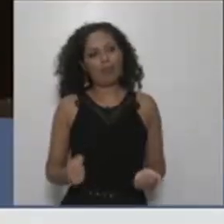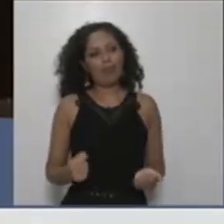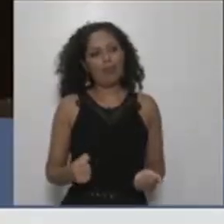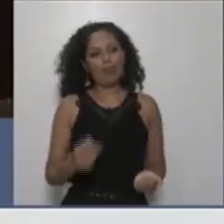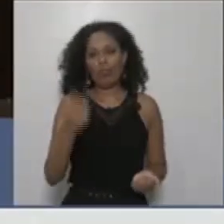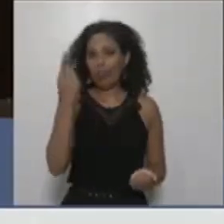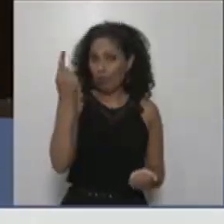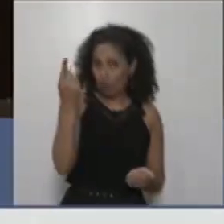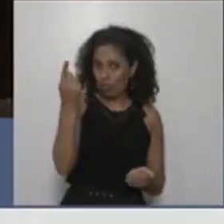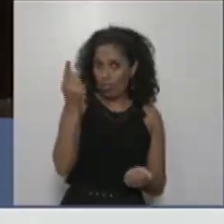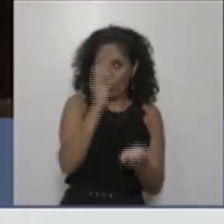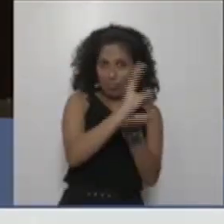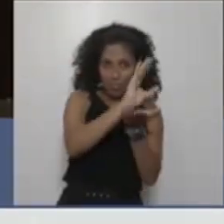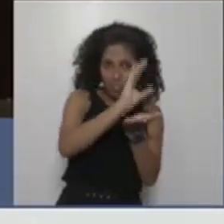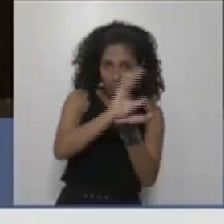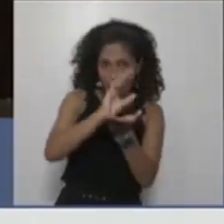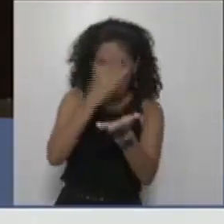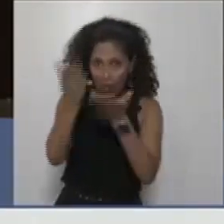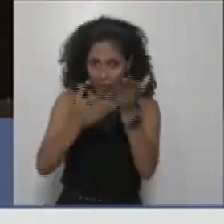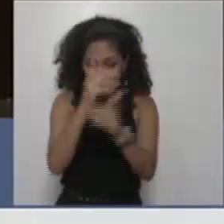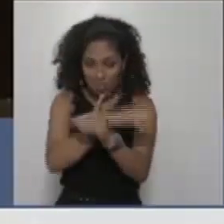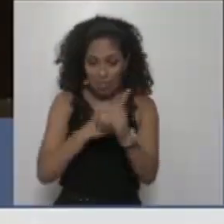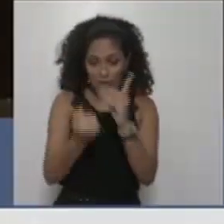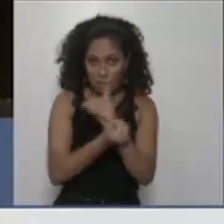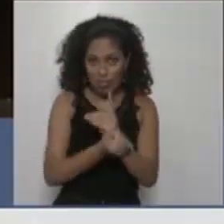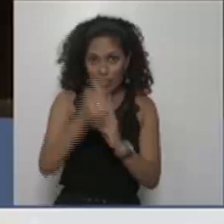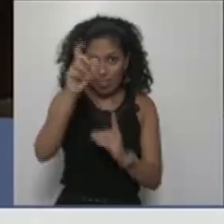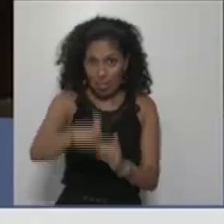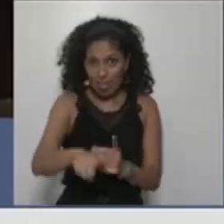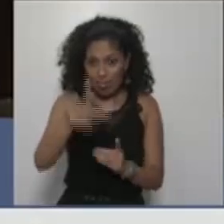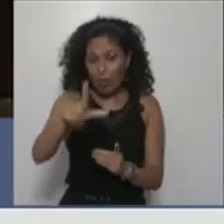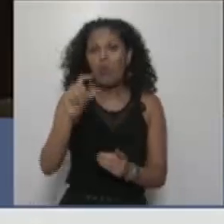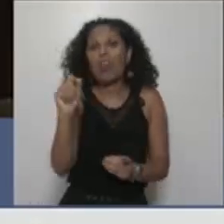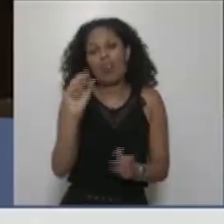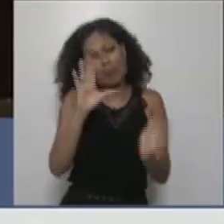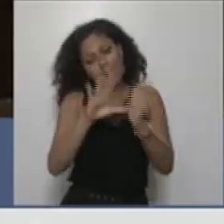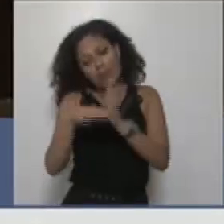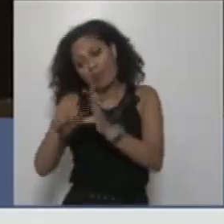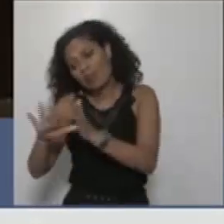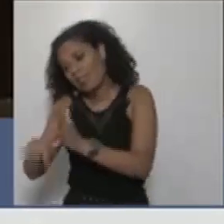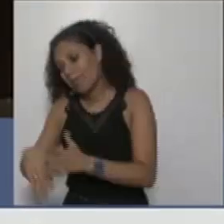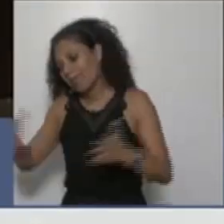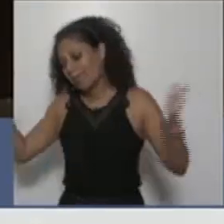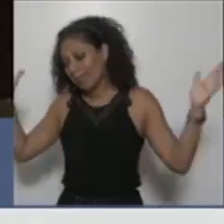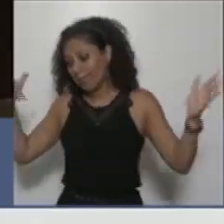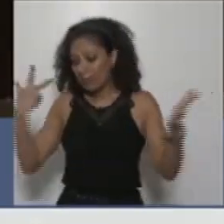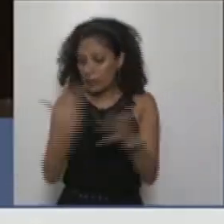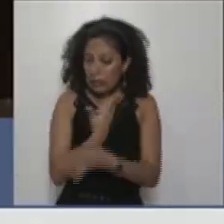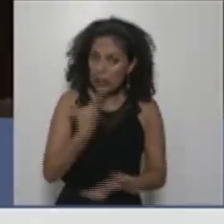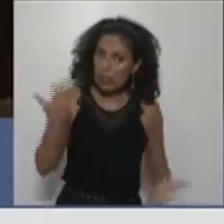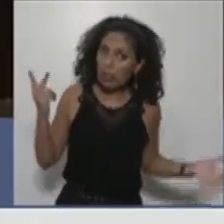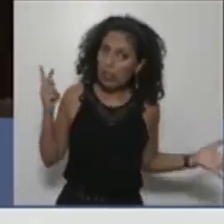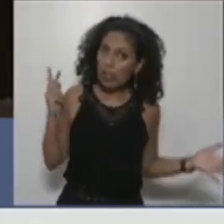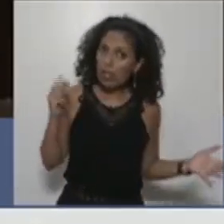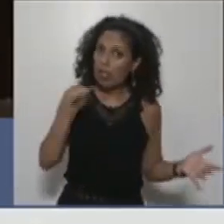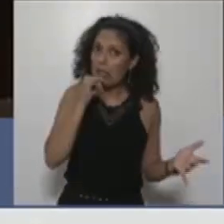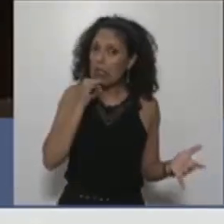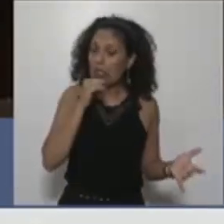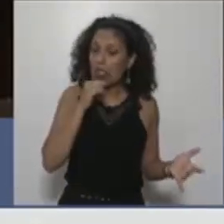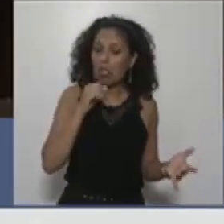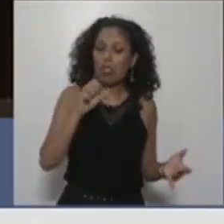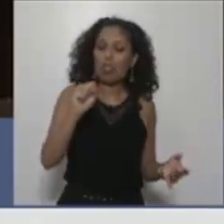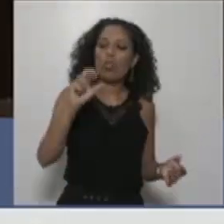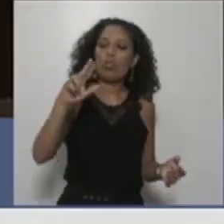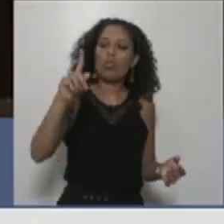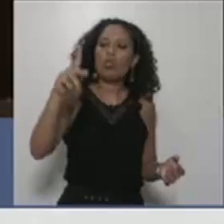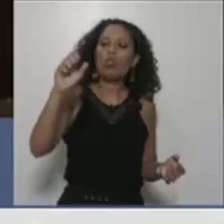investido no bolso do empresário. É escandaloso que a administração da Supervia seja da Odebrecht.